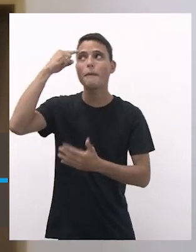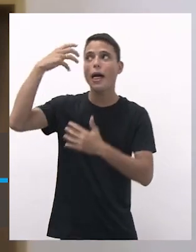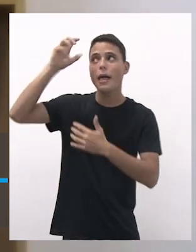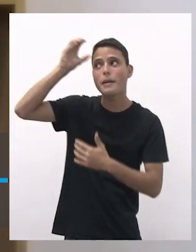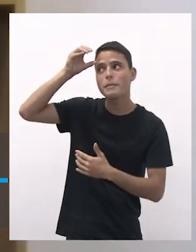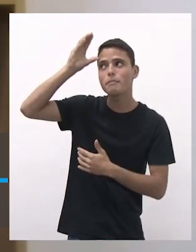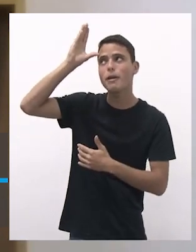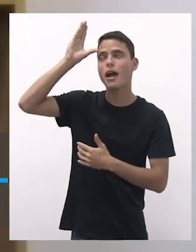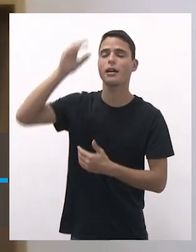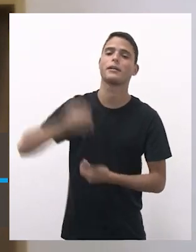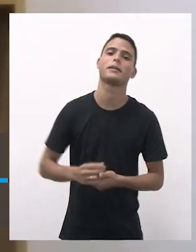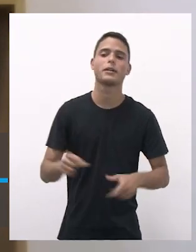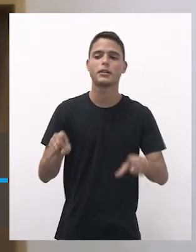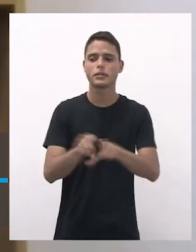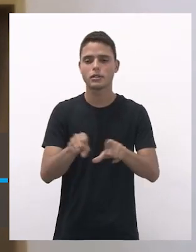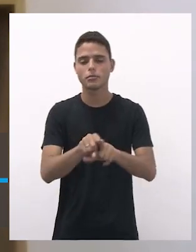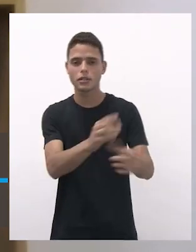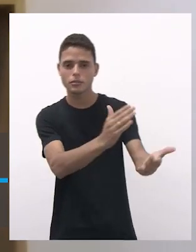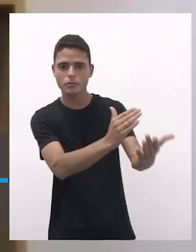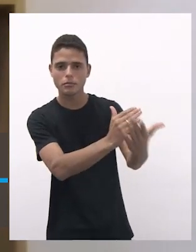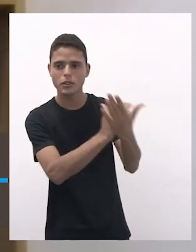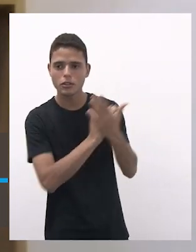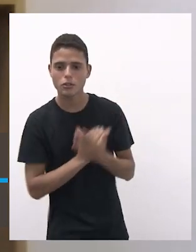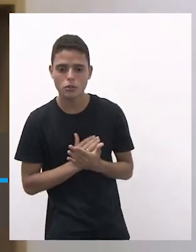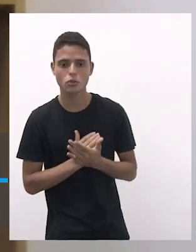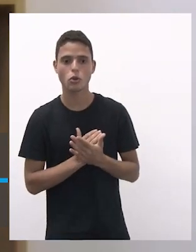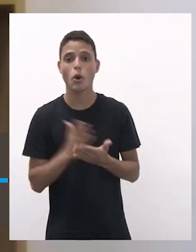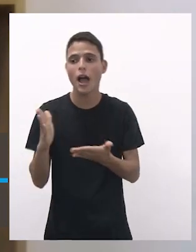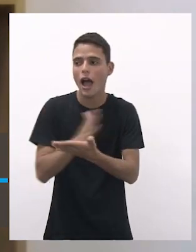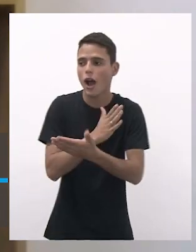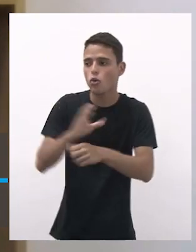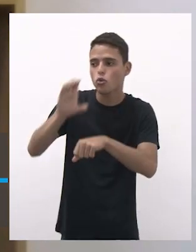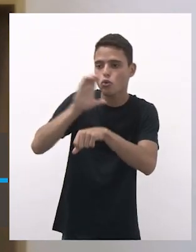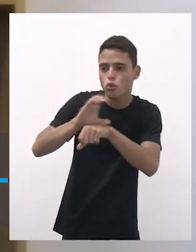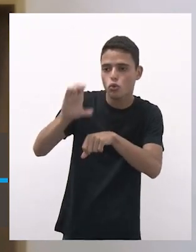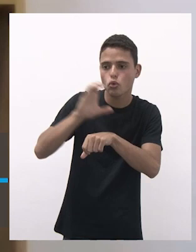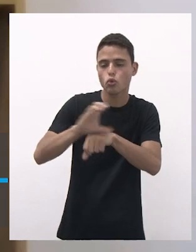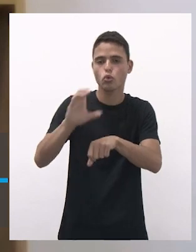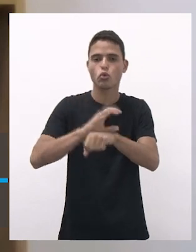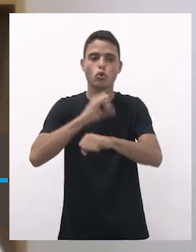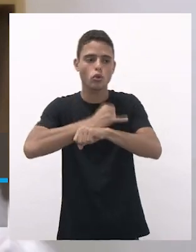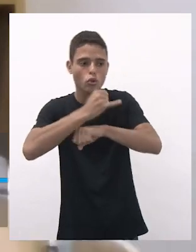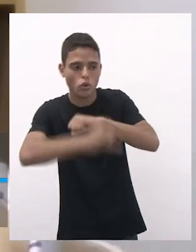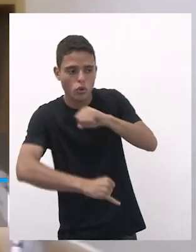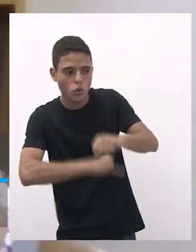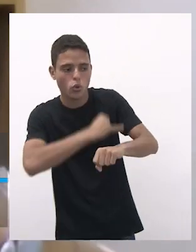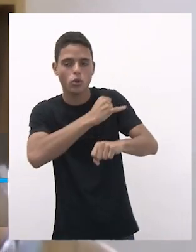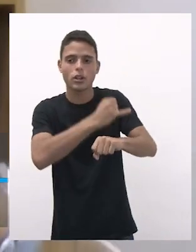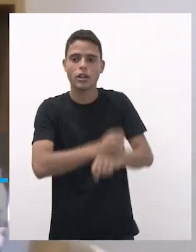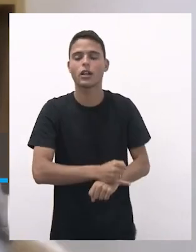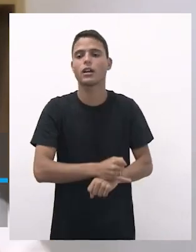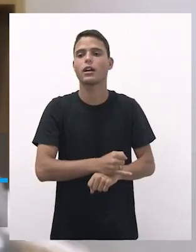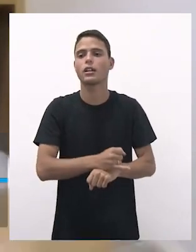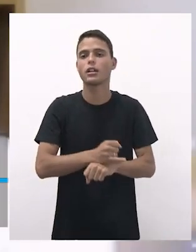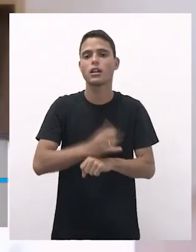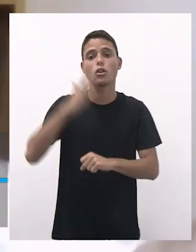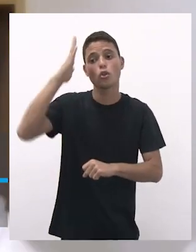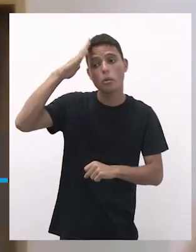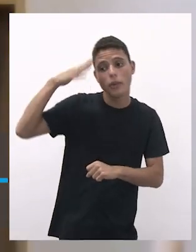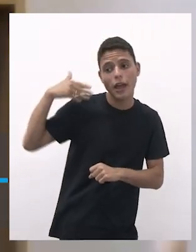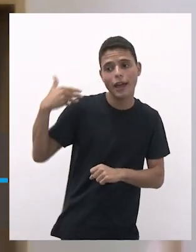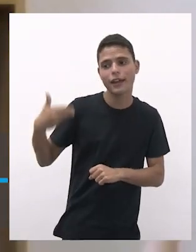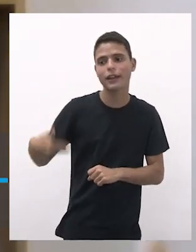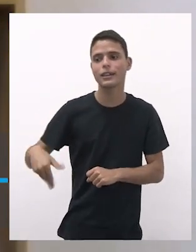né? Até me levou a ministrar cursos online sobre a Clarice, me faz trabalhar em